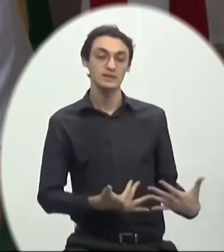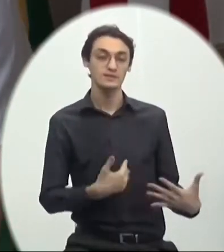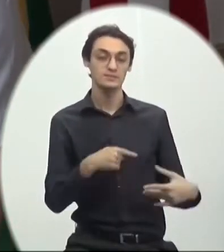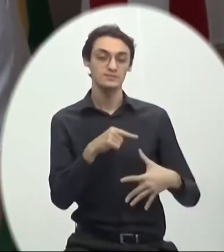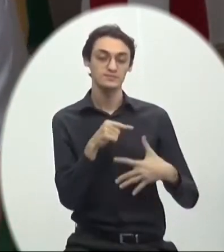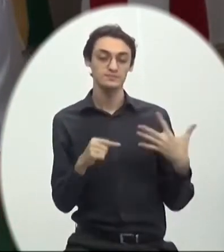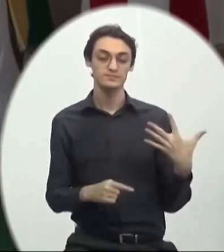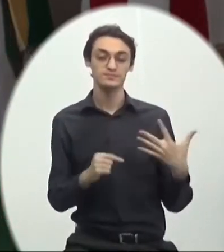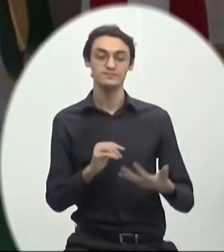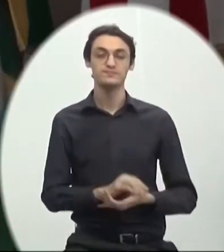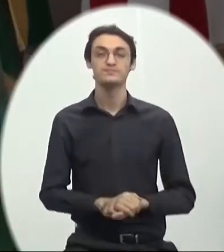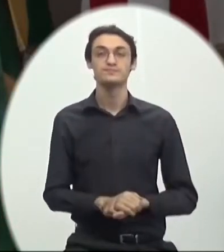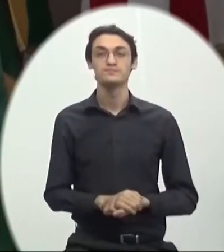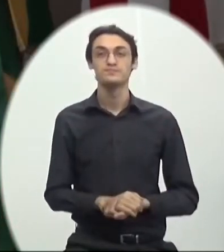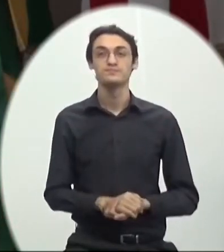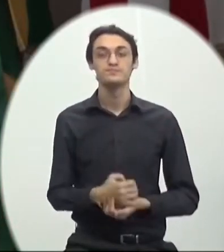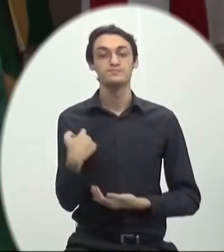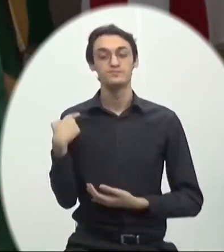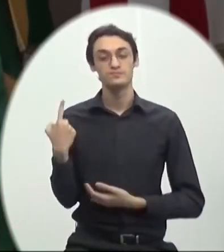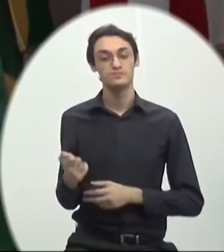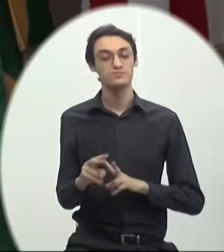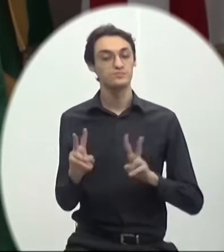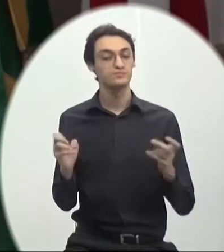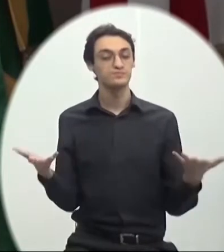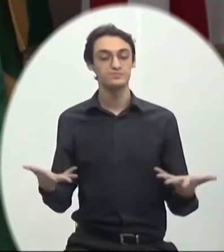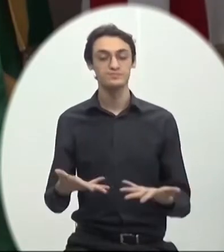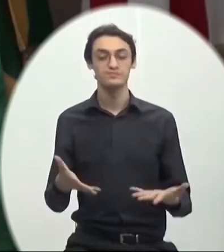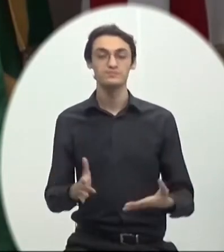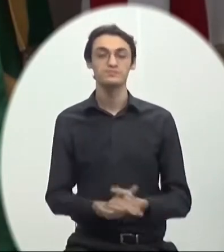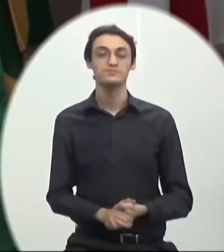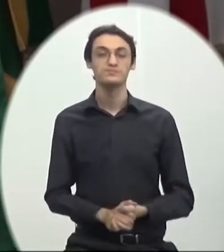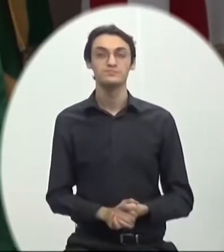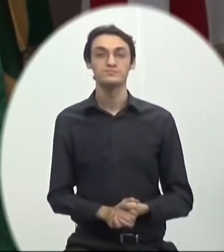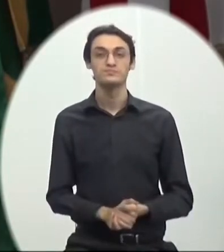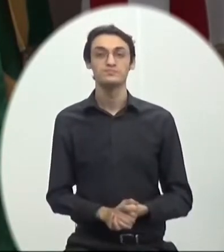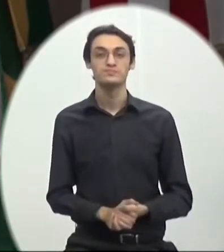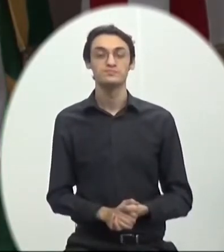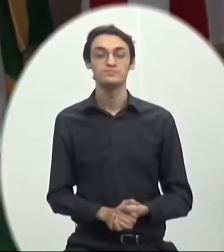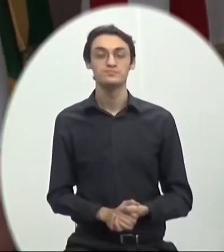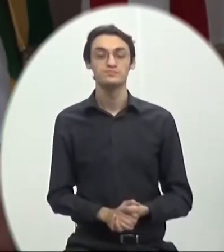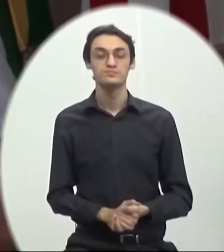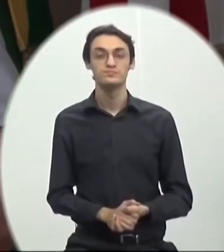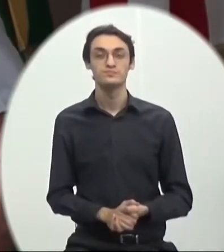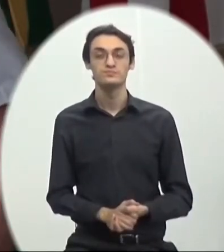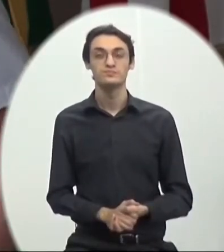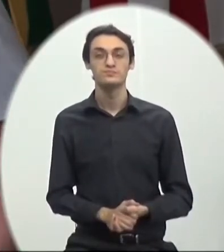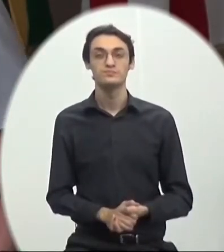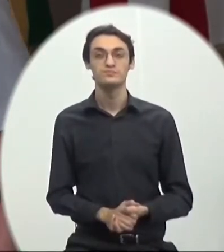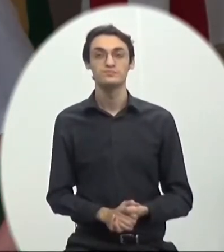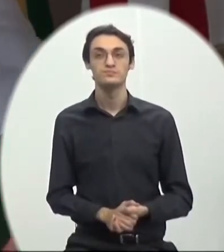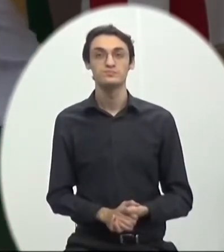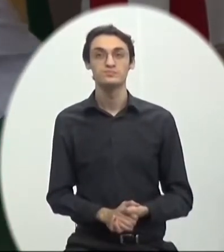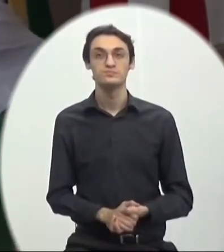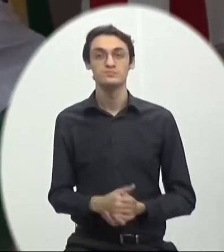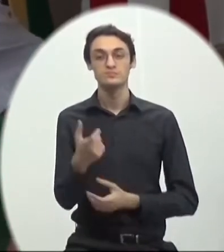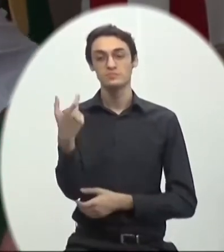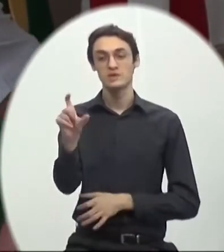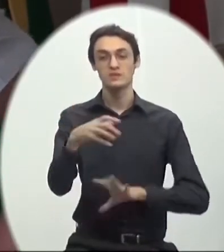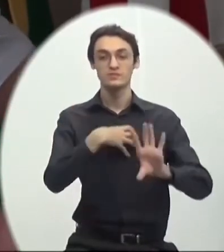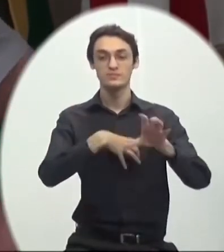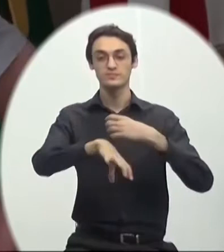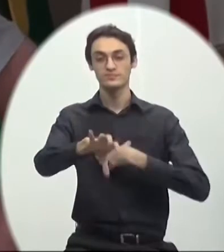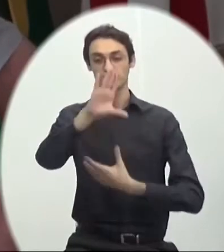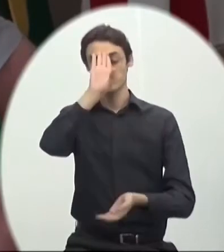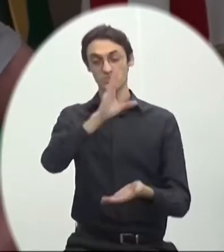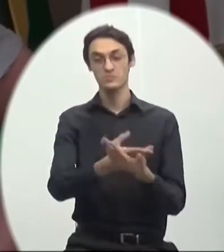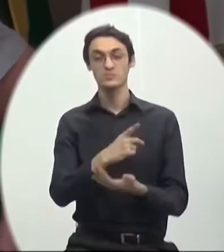é meu único assunto. Antes disso, senhor presidente, eu acredito muito na palavra empatia,